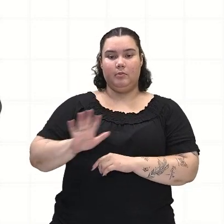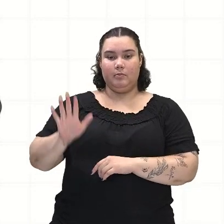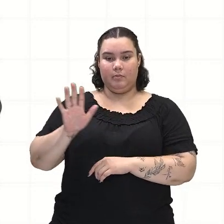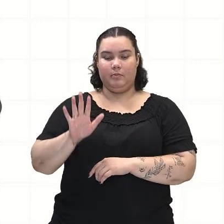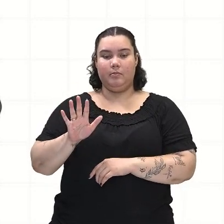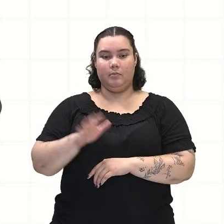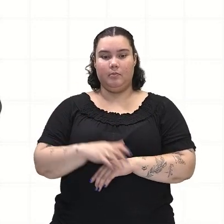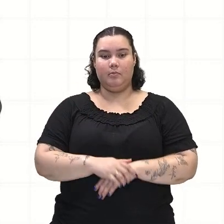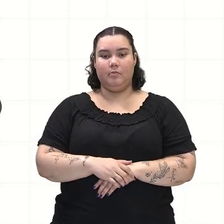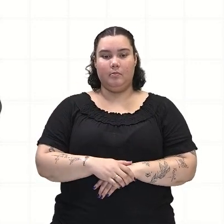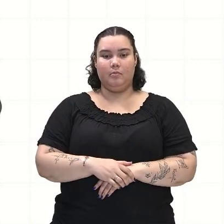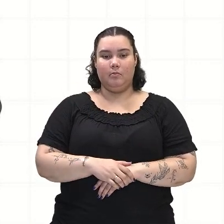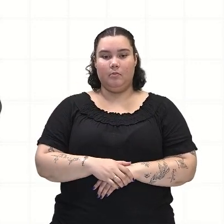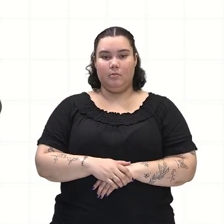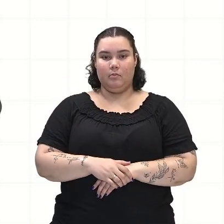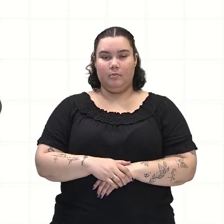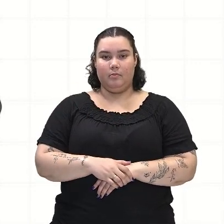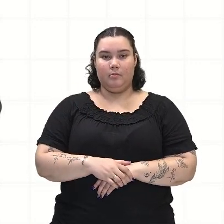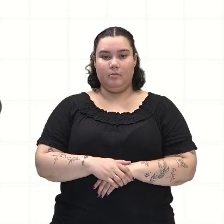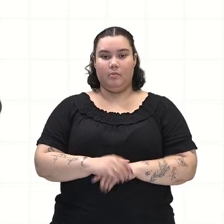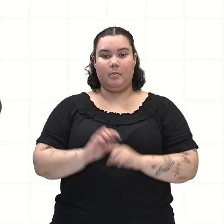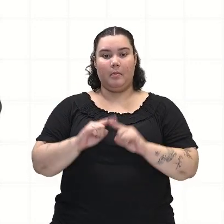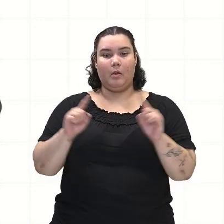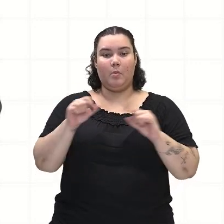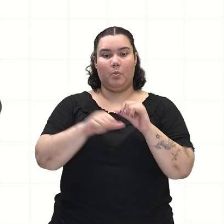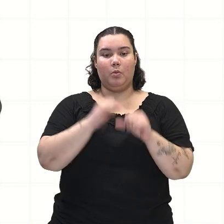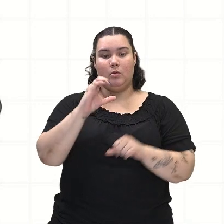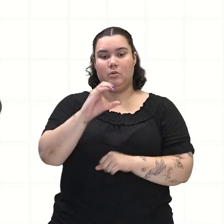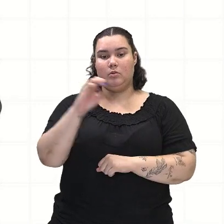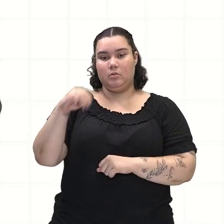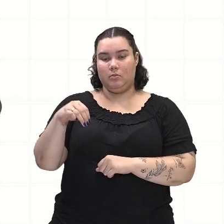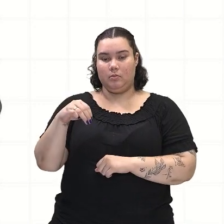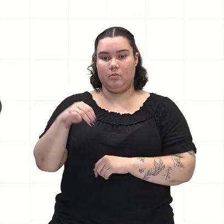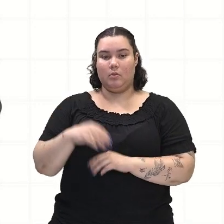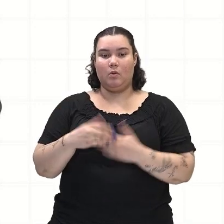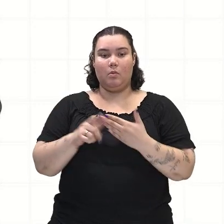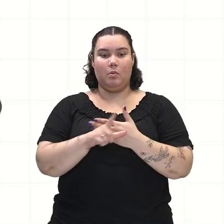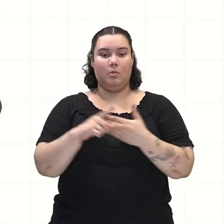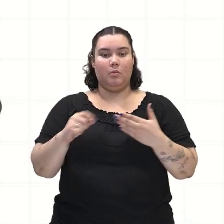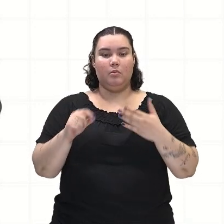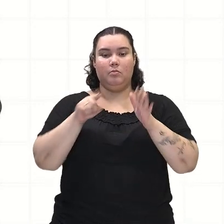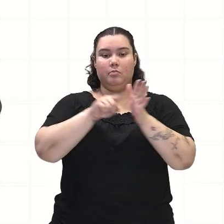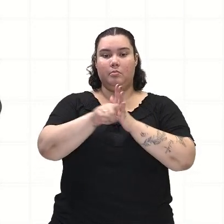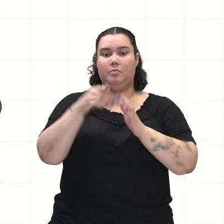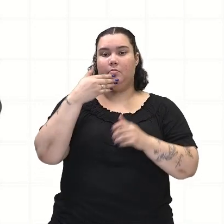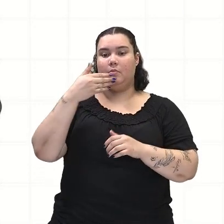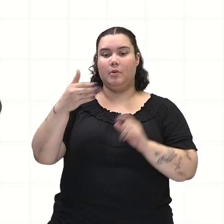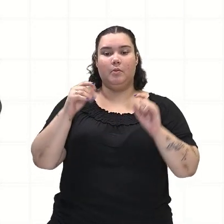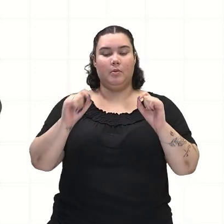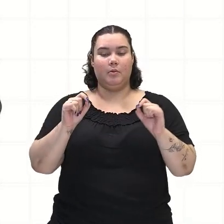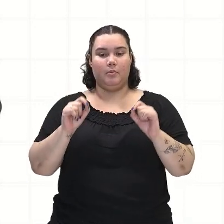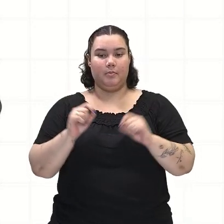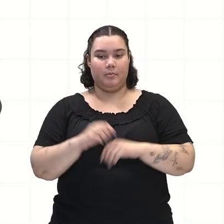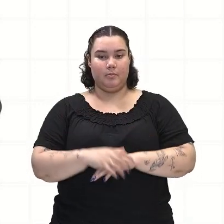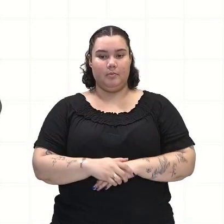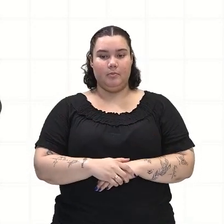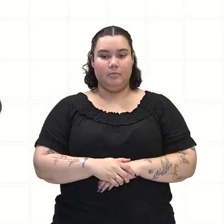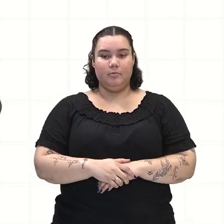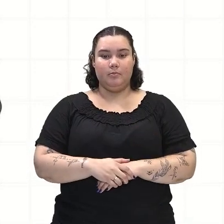elas serão em centímetros. E o que é que o autor da questão fala? Né? O